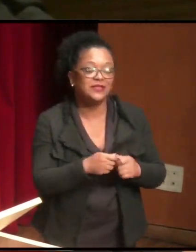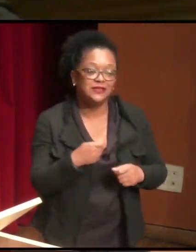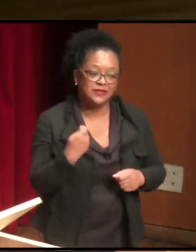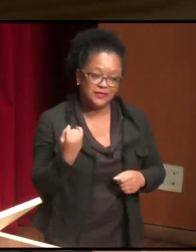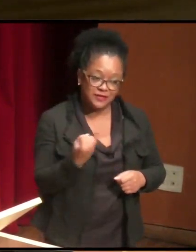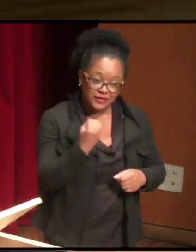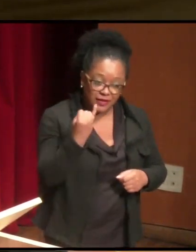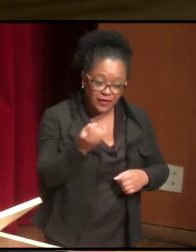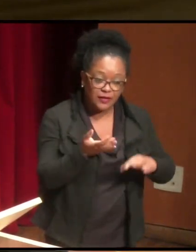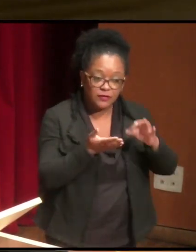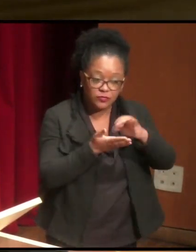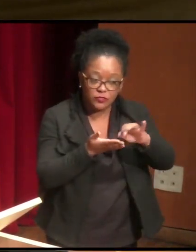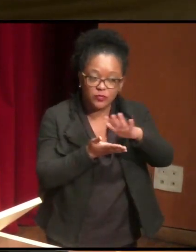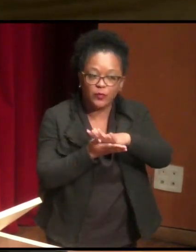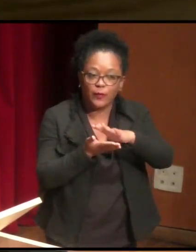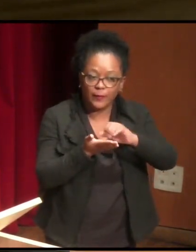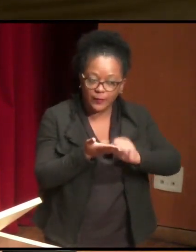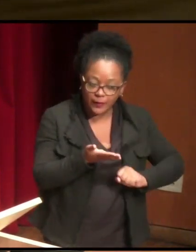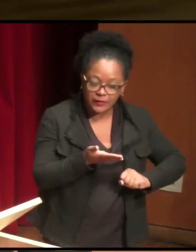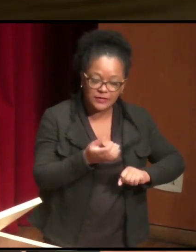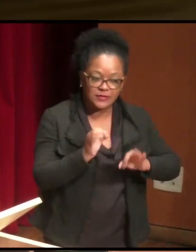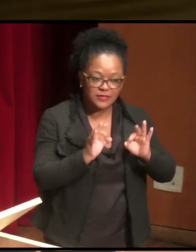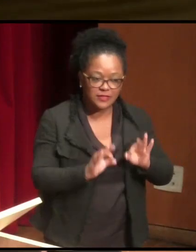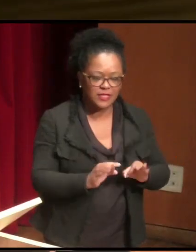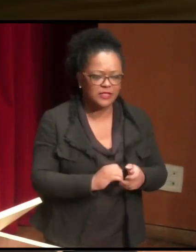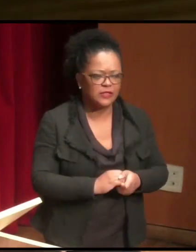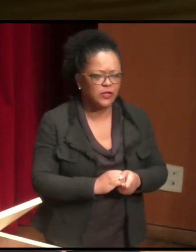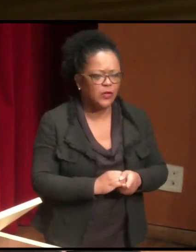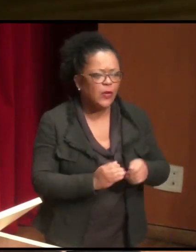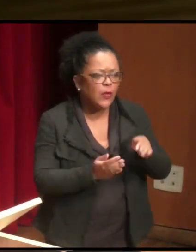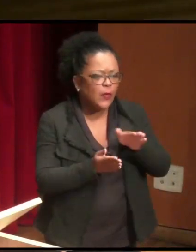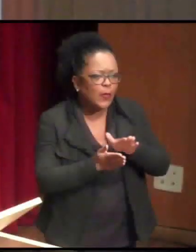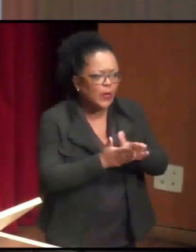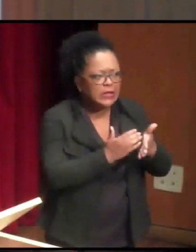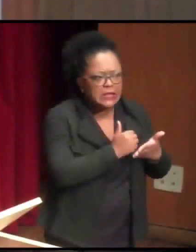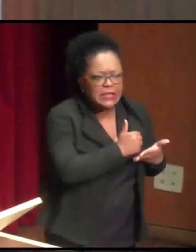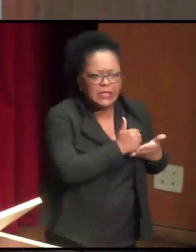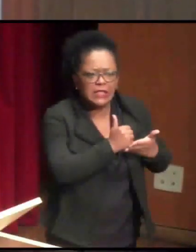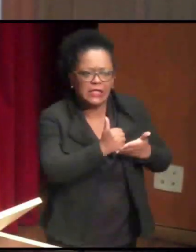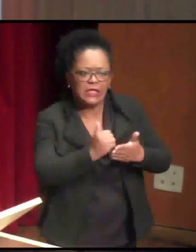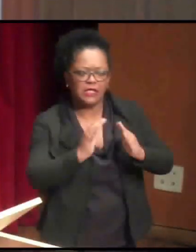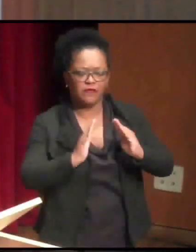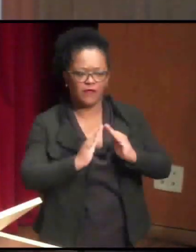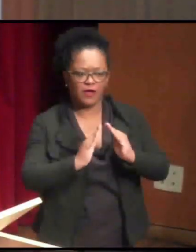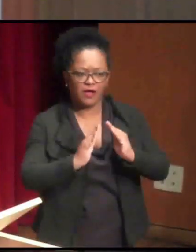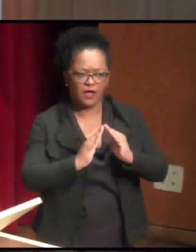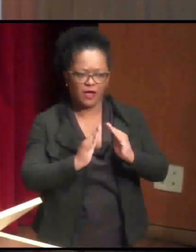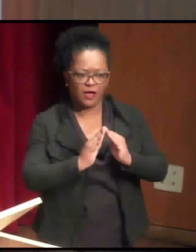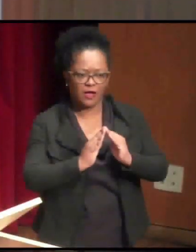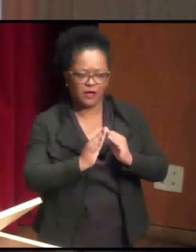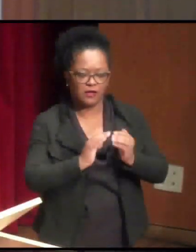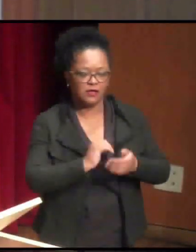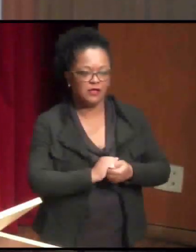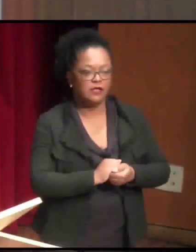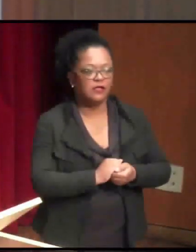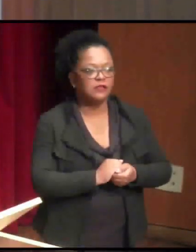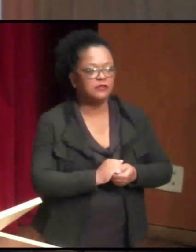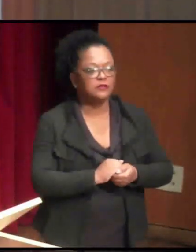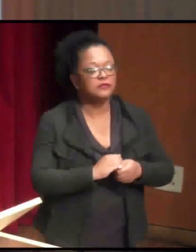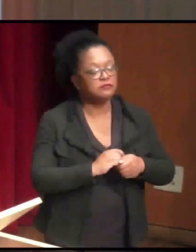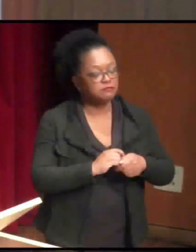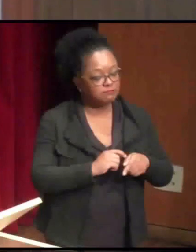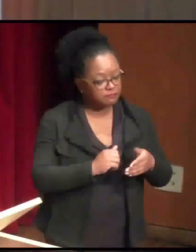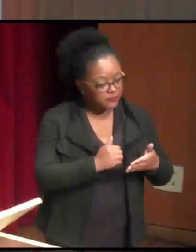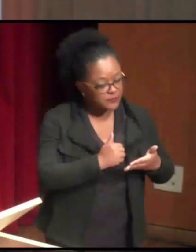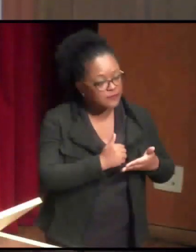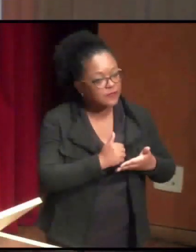cadastro atualizado. Como que vai essa Bíblia em Braille para a residência? Através do Secograma. A Bíblia,